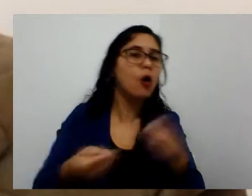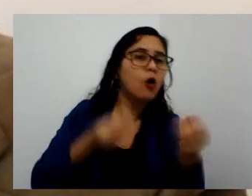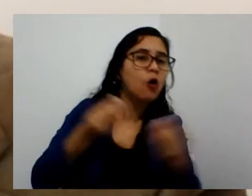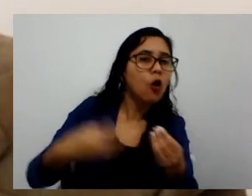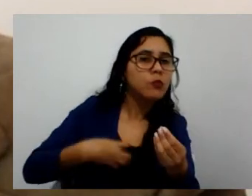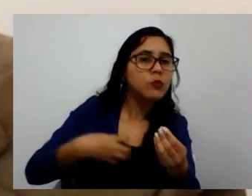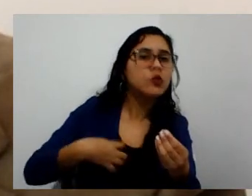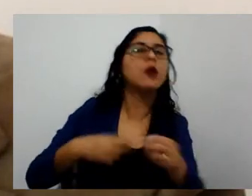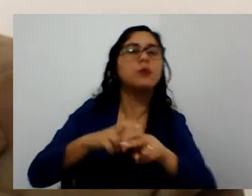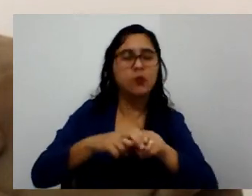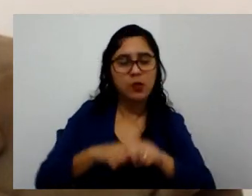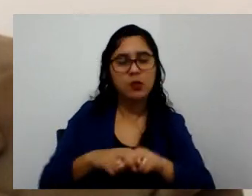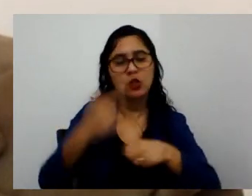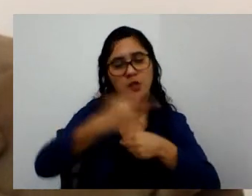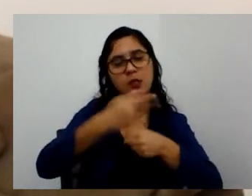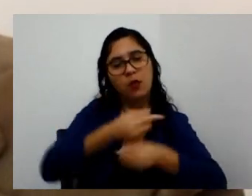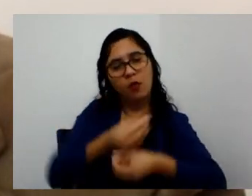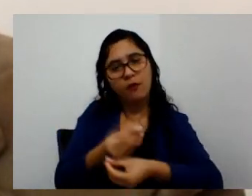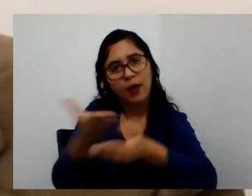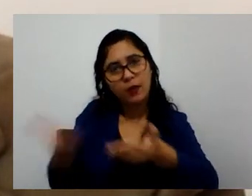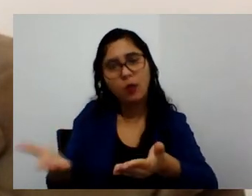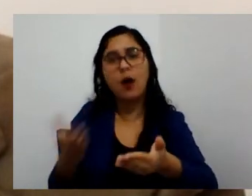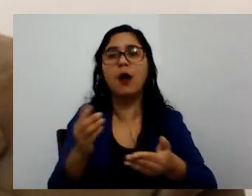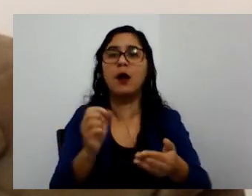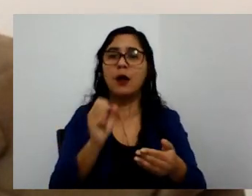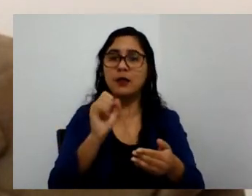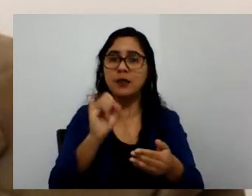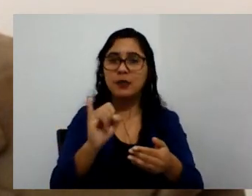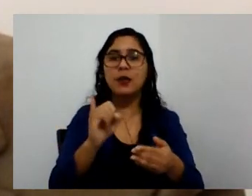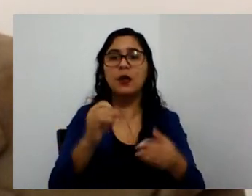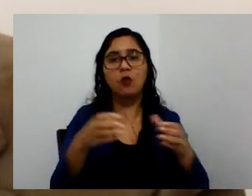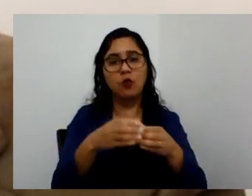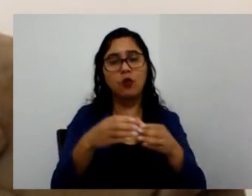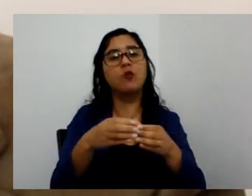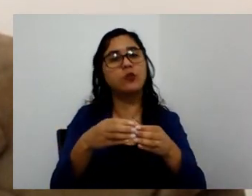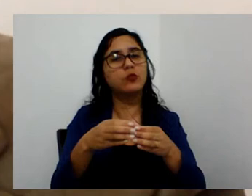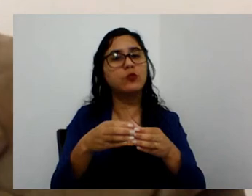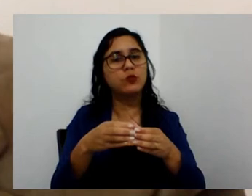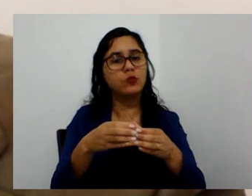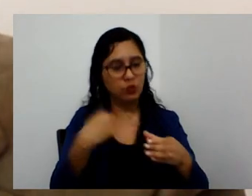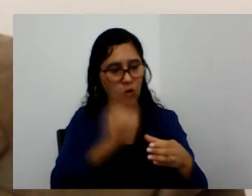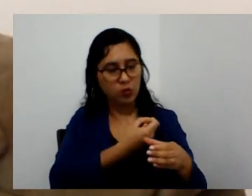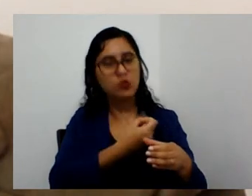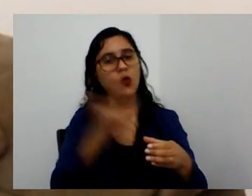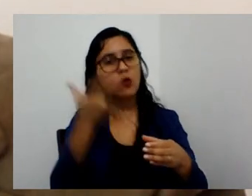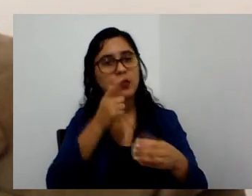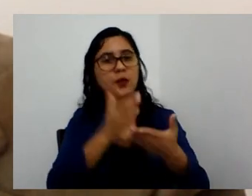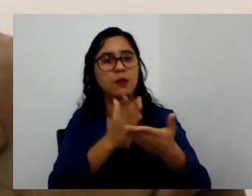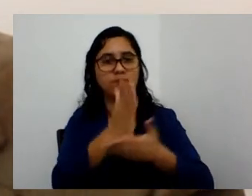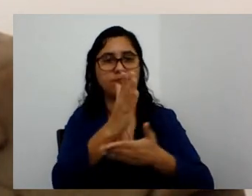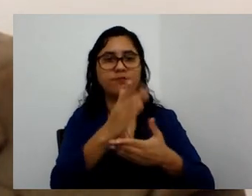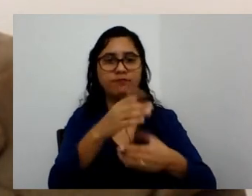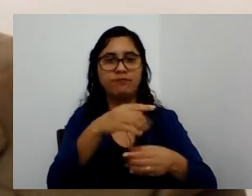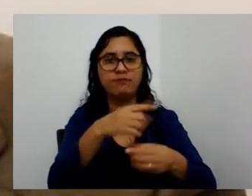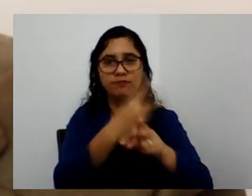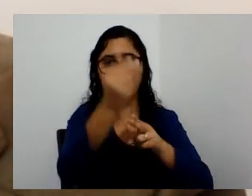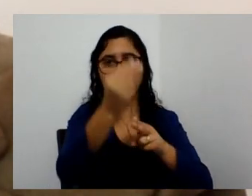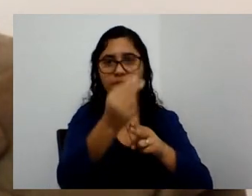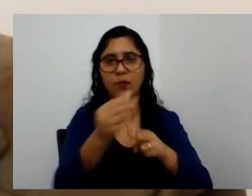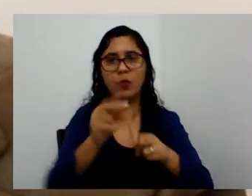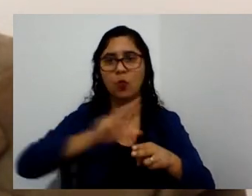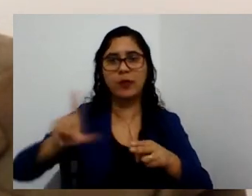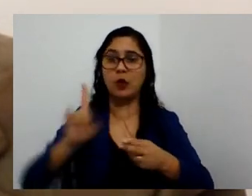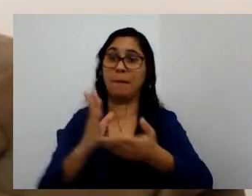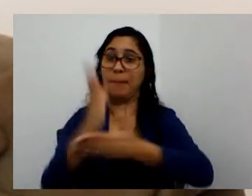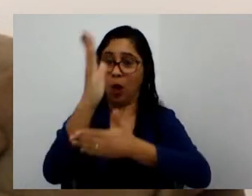essa gestão, se ela for virtuosa neste pleito que nós estamos passando por ele nesse momento. Então, não é só aprovação,